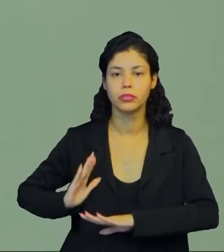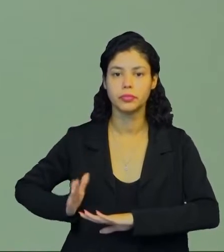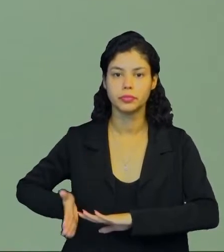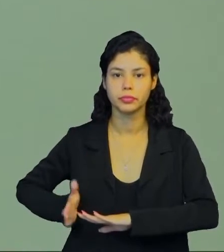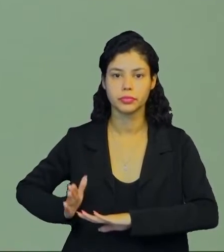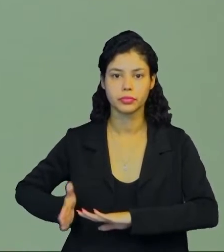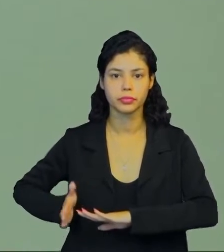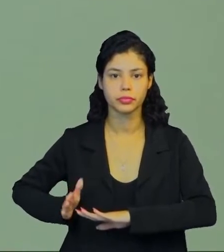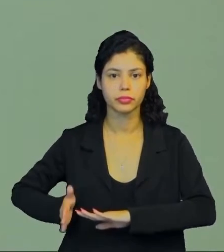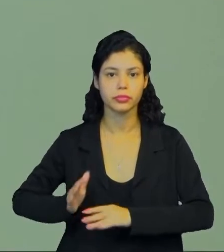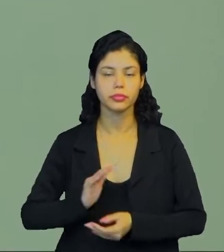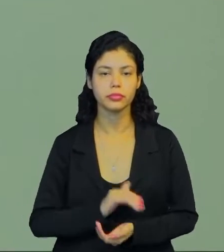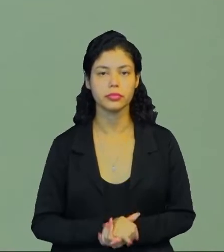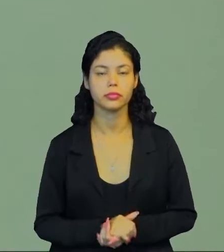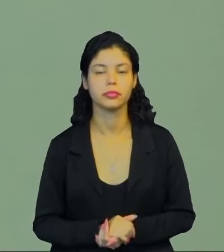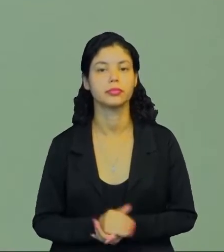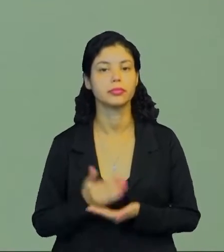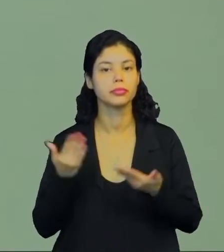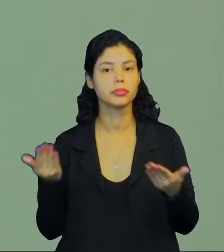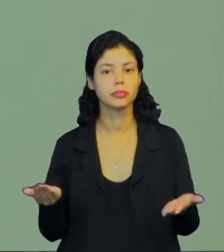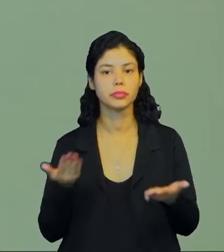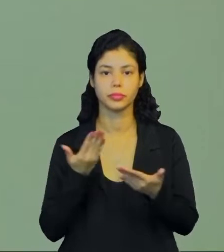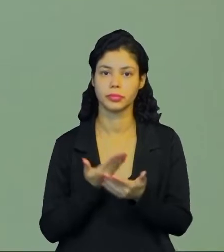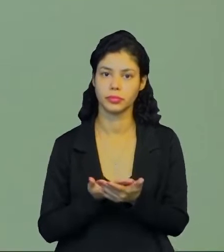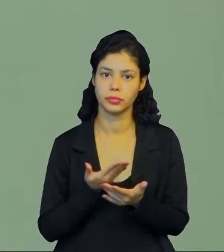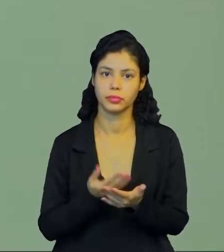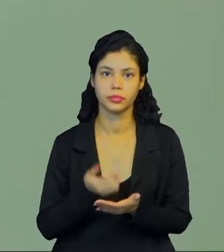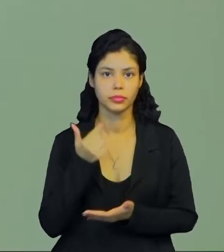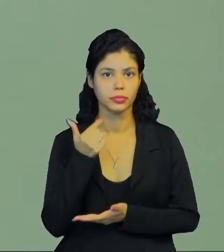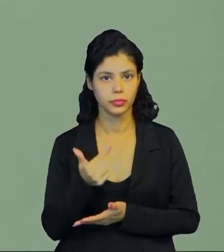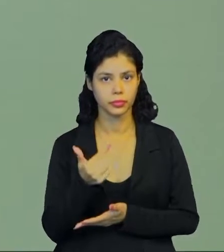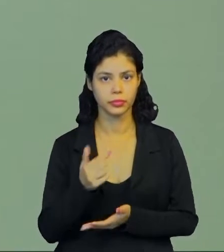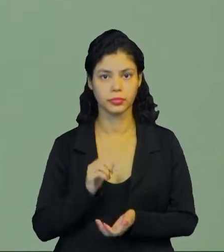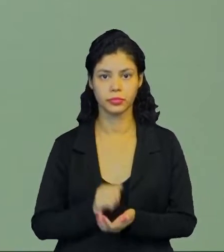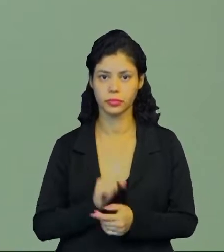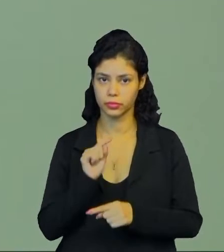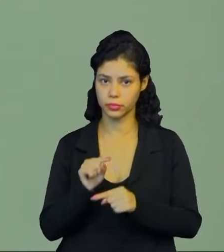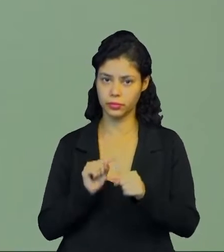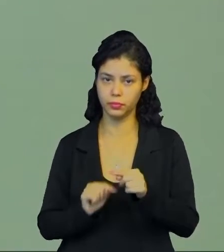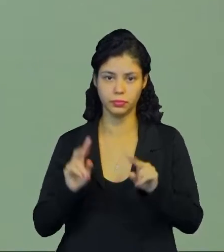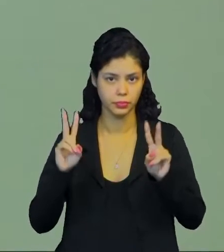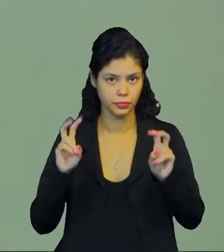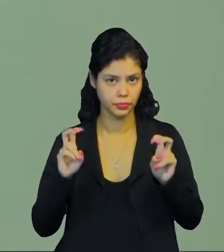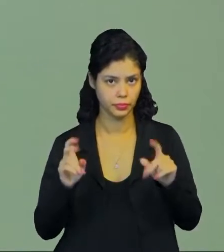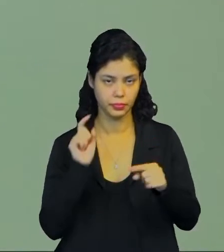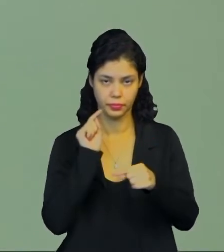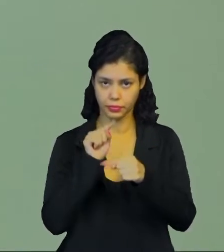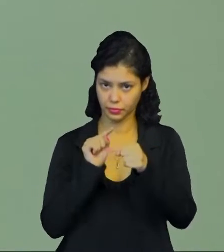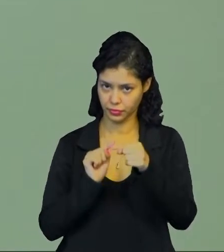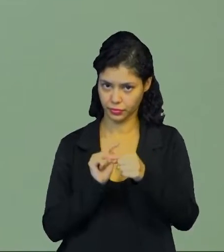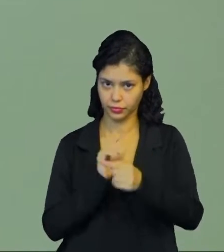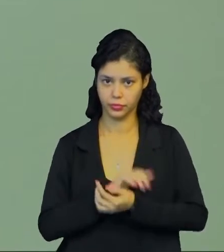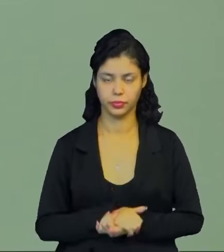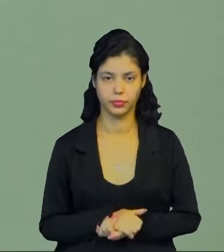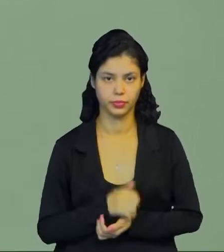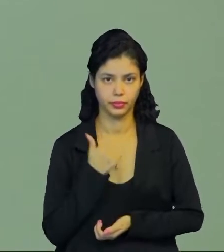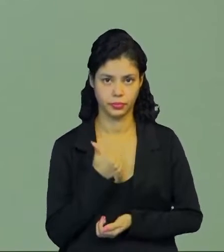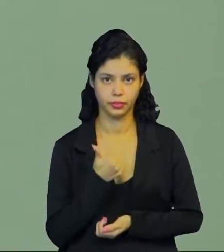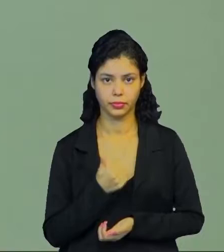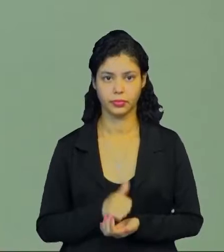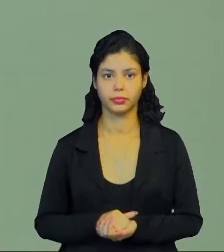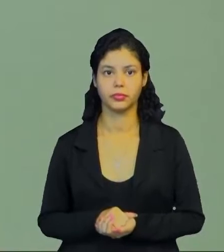à contemporaneidade. Esta que é a aula número 2. A gente dividiu esse tema em duas partes,